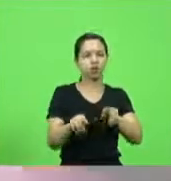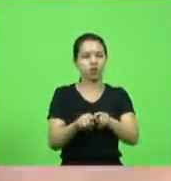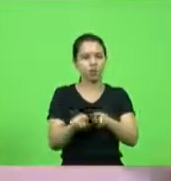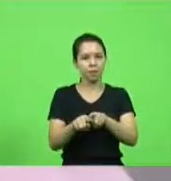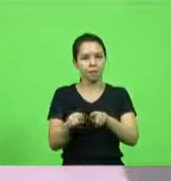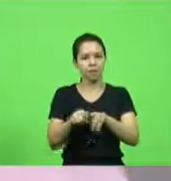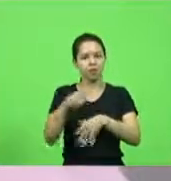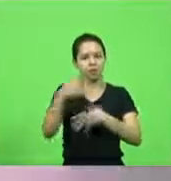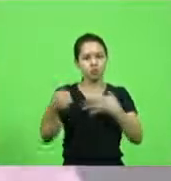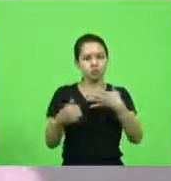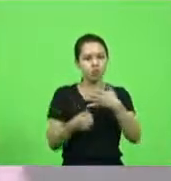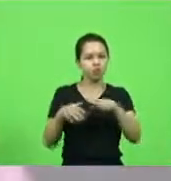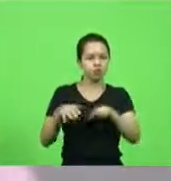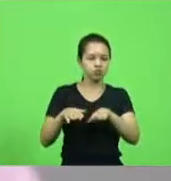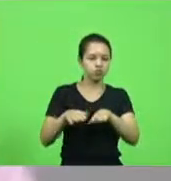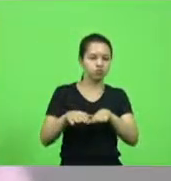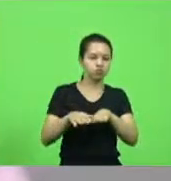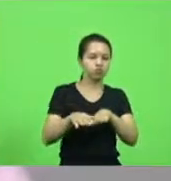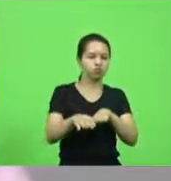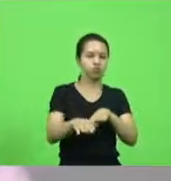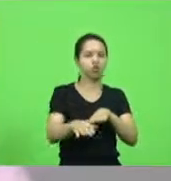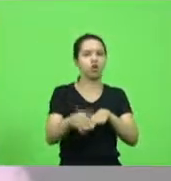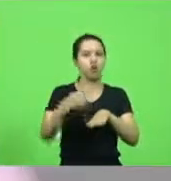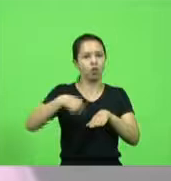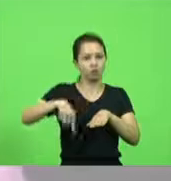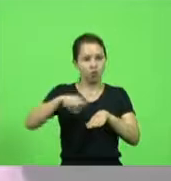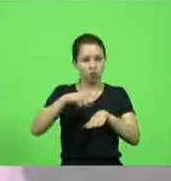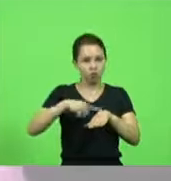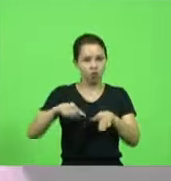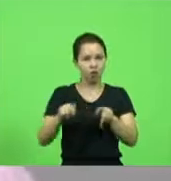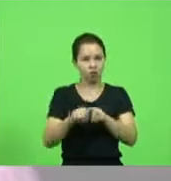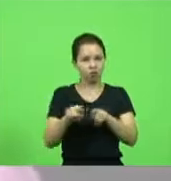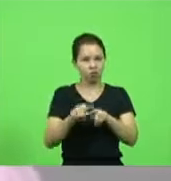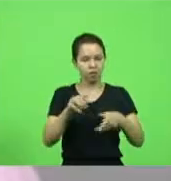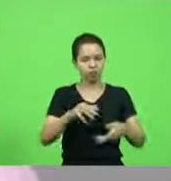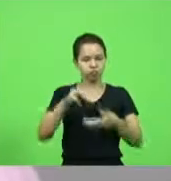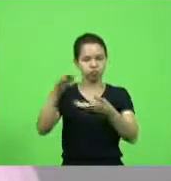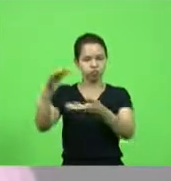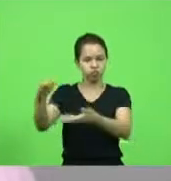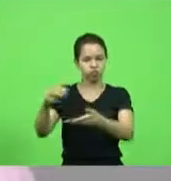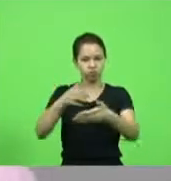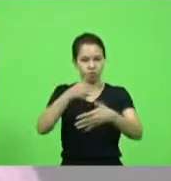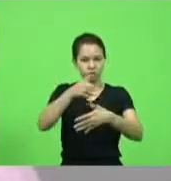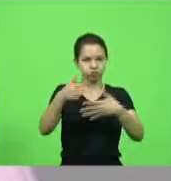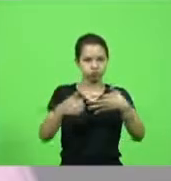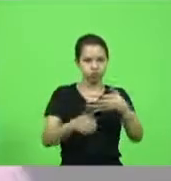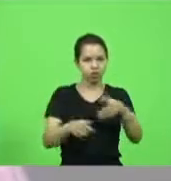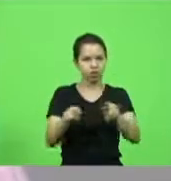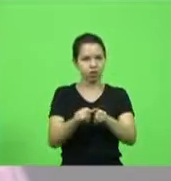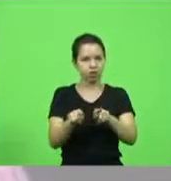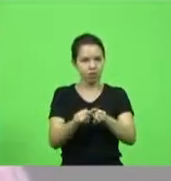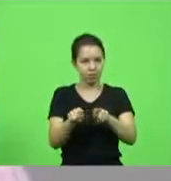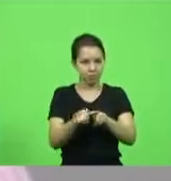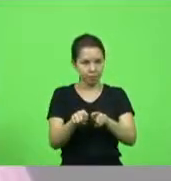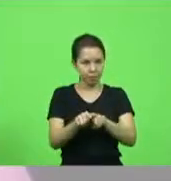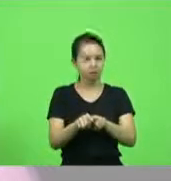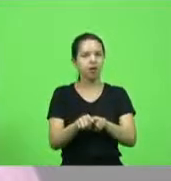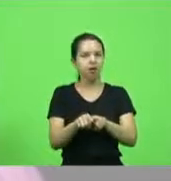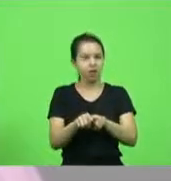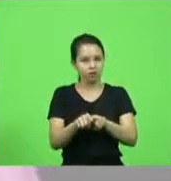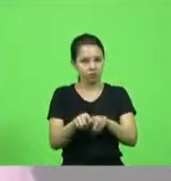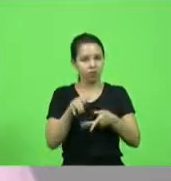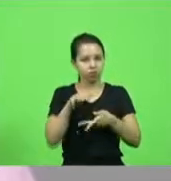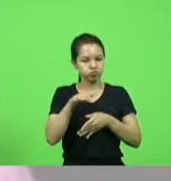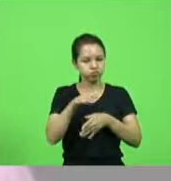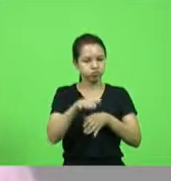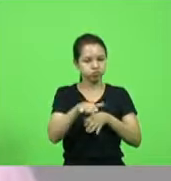que nós exportamos para o Mercosul passa e, infelizmente, senhor presidente,